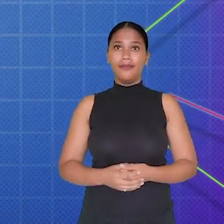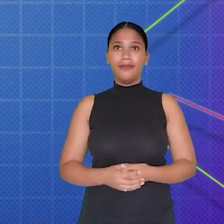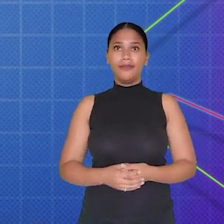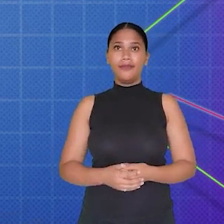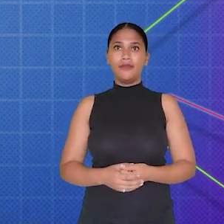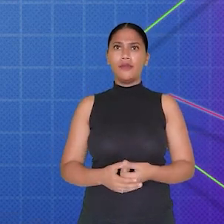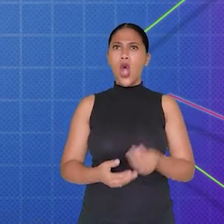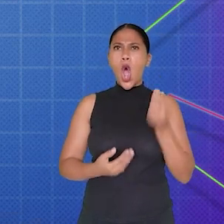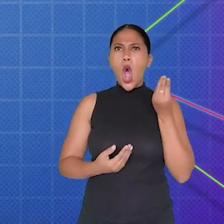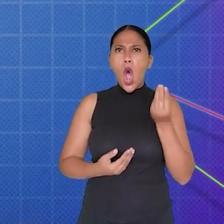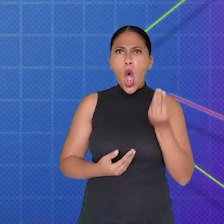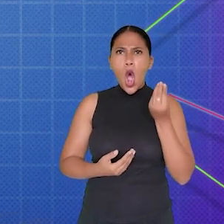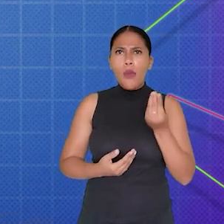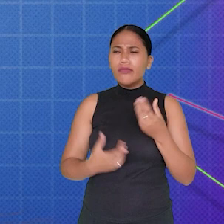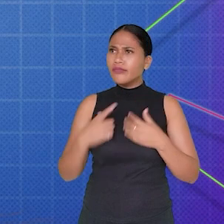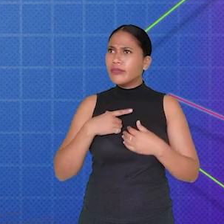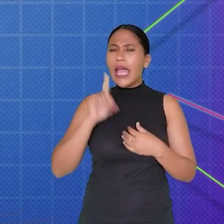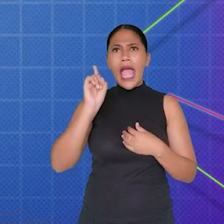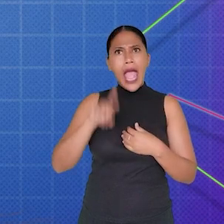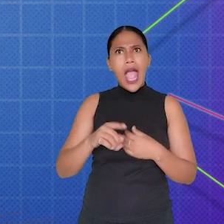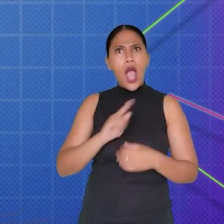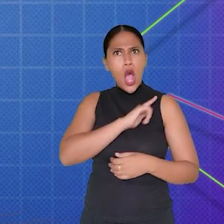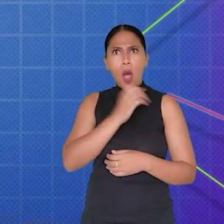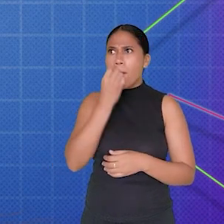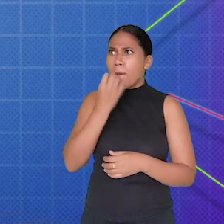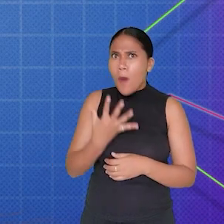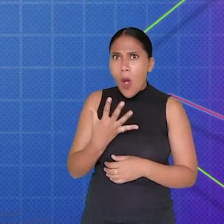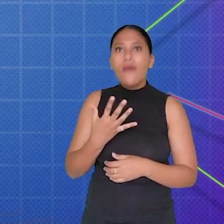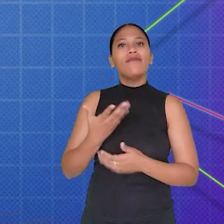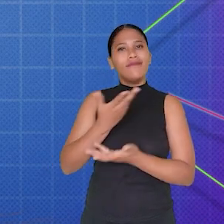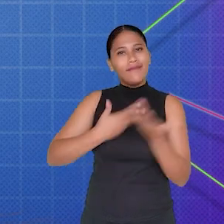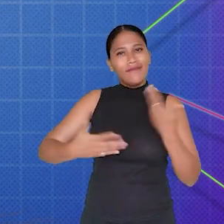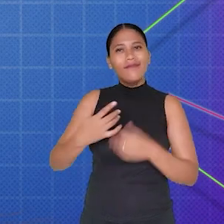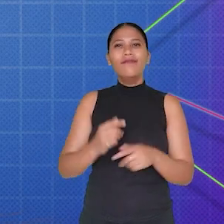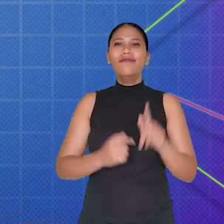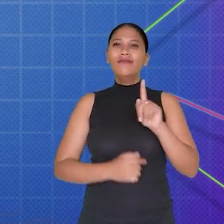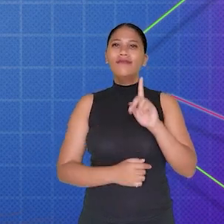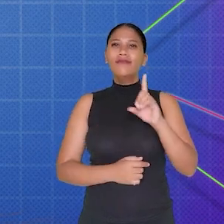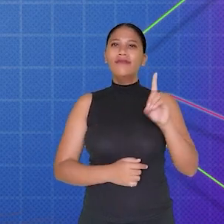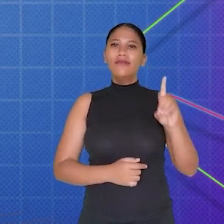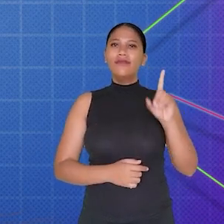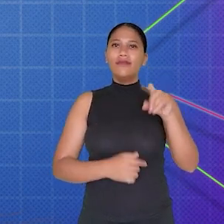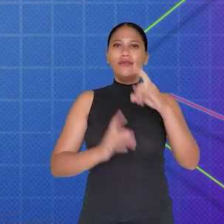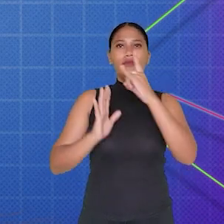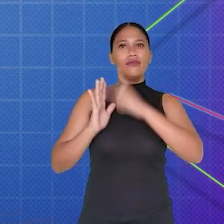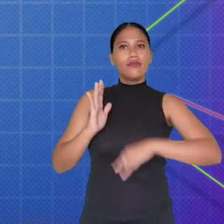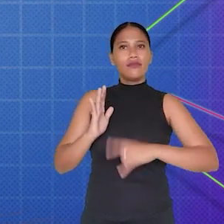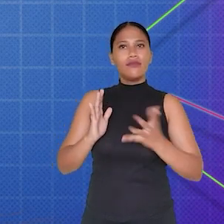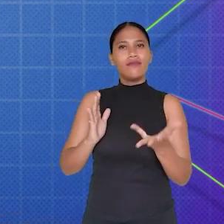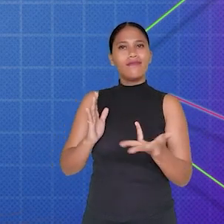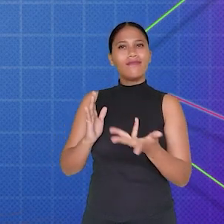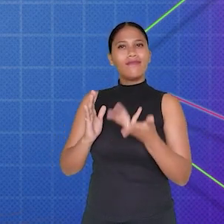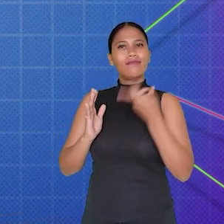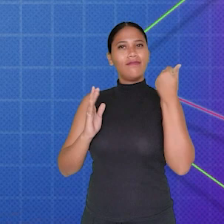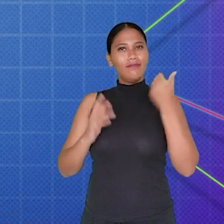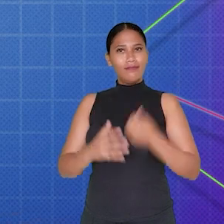e precisas. Com uma equipe bem coordenada e uma produção colaborativa, o GDD pode ser um documento valioso para o